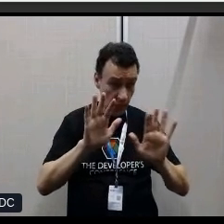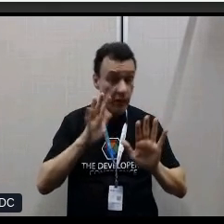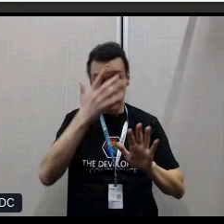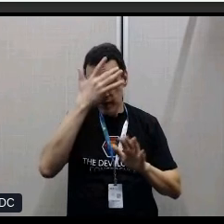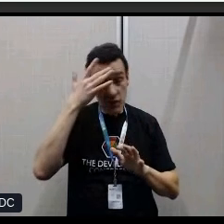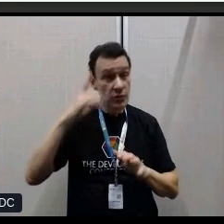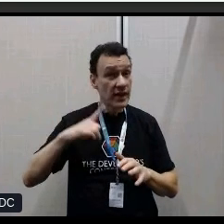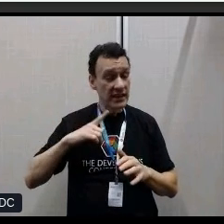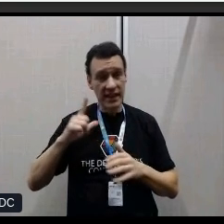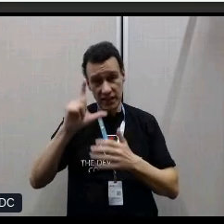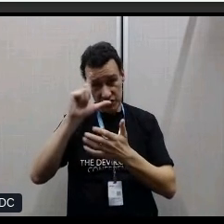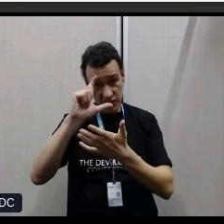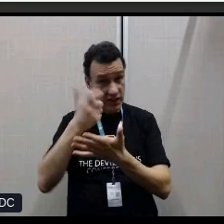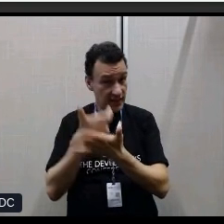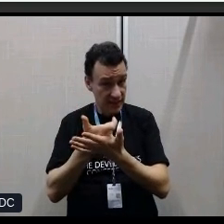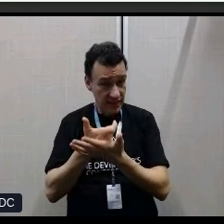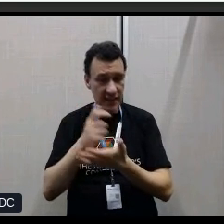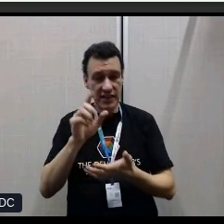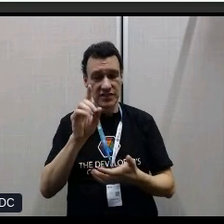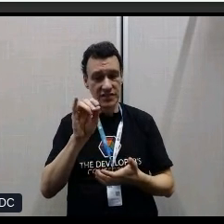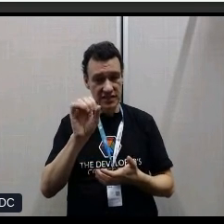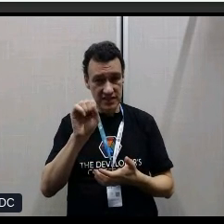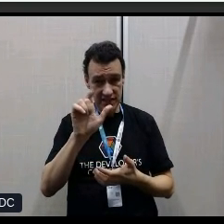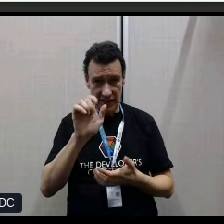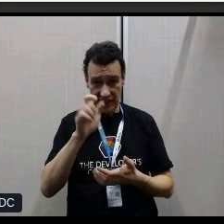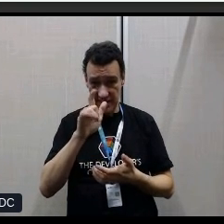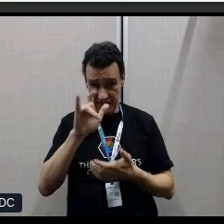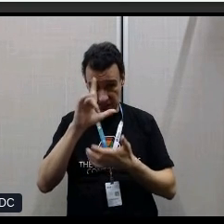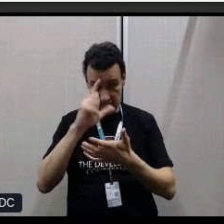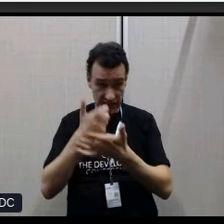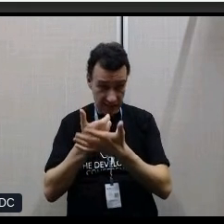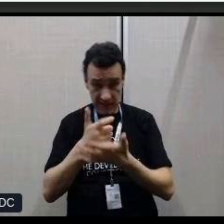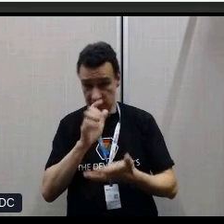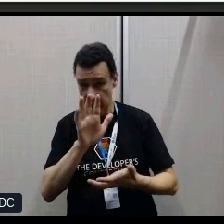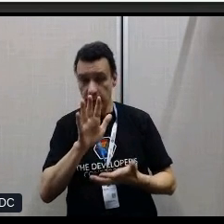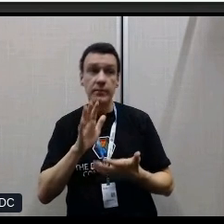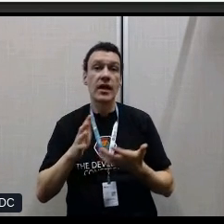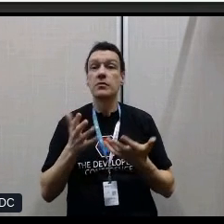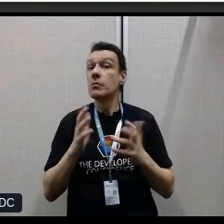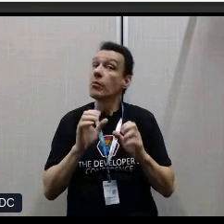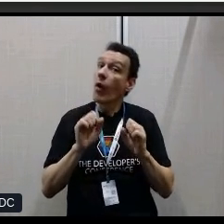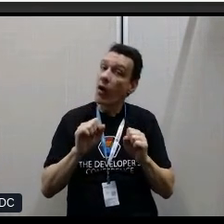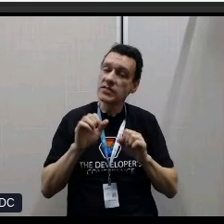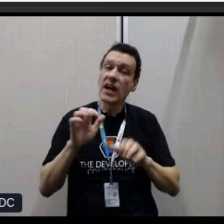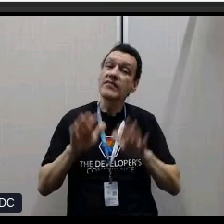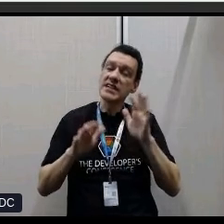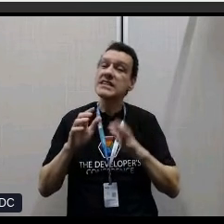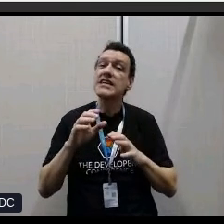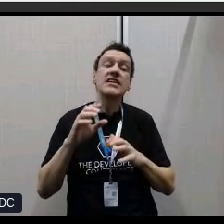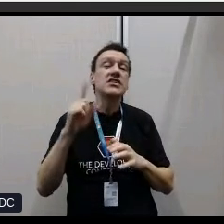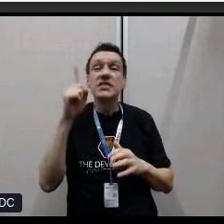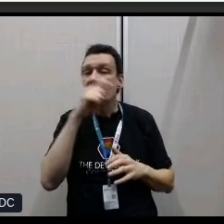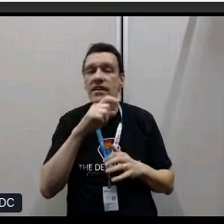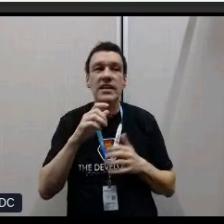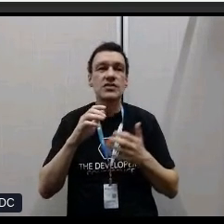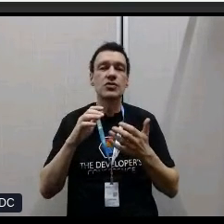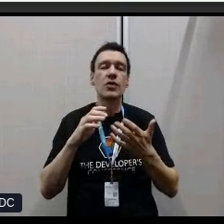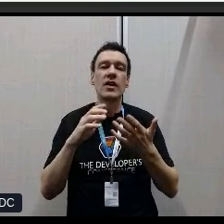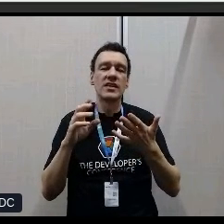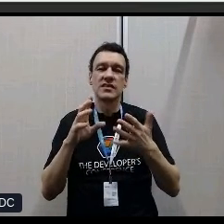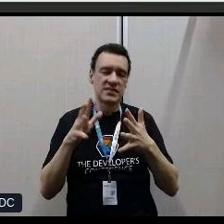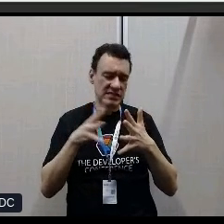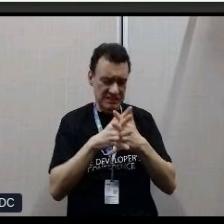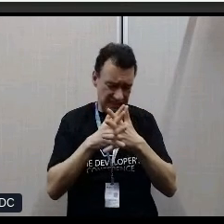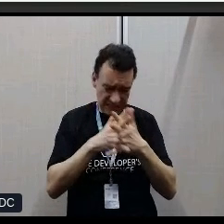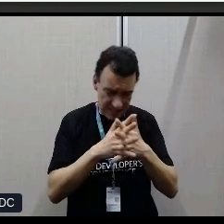melhores coisas, mas não representa a comunidade como um todo, tá? Podem ter uma certa dificuldade na etapa de decodificação, que é a